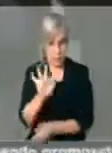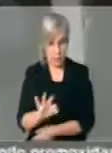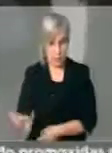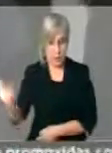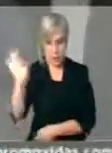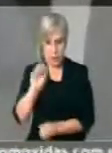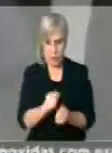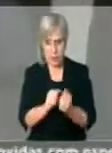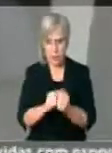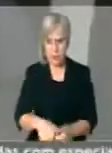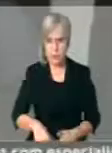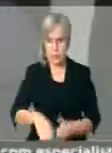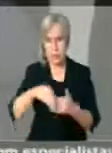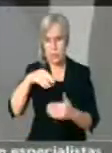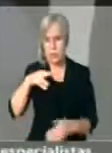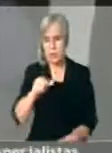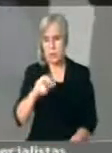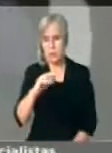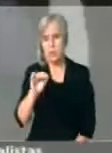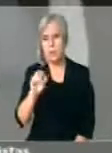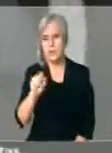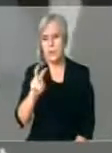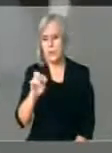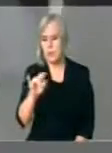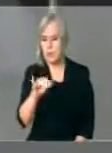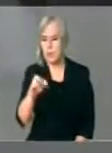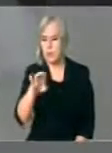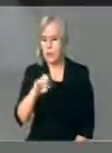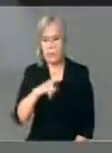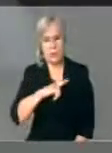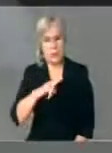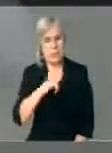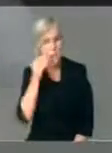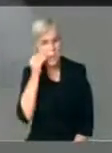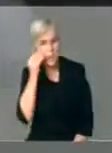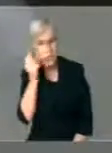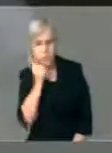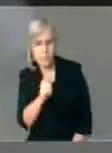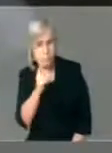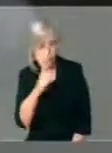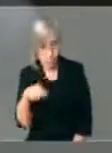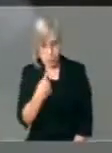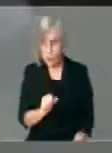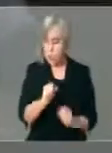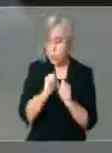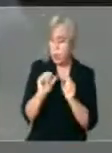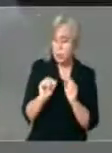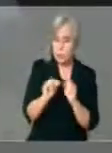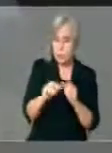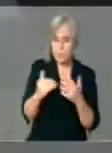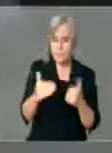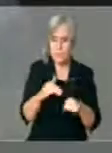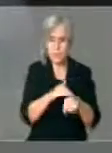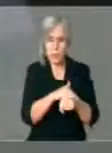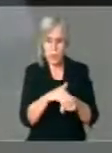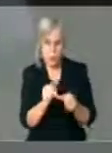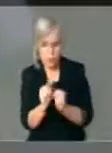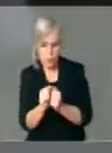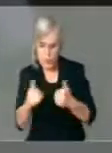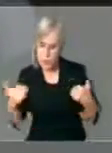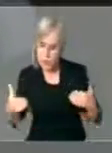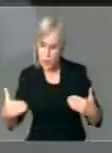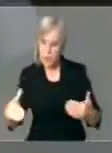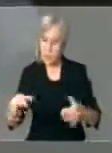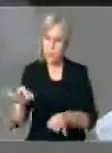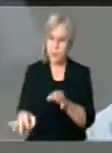liderada pelo deputado Marcos Vicente, tem tomado as posições que a nós é cabível, conversando com os ministérios da